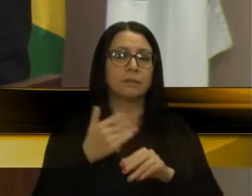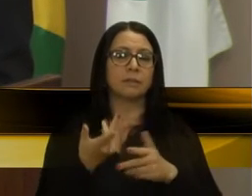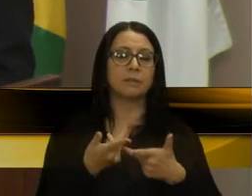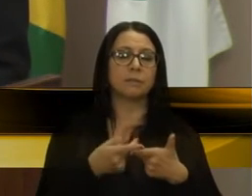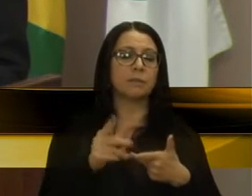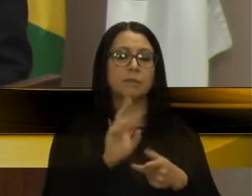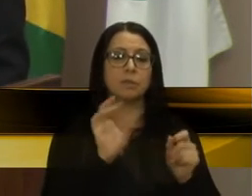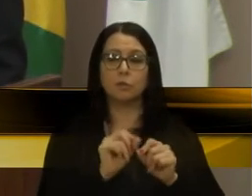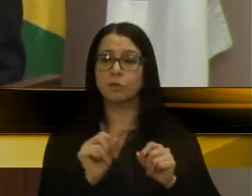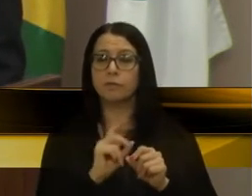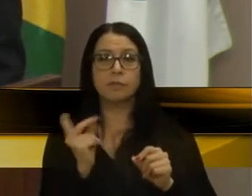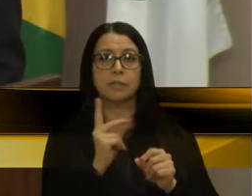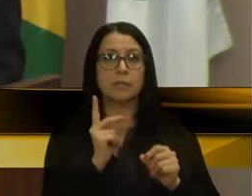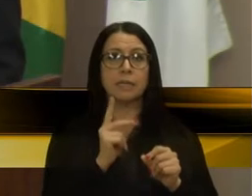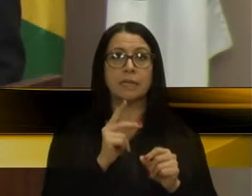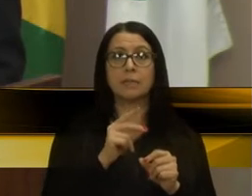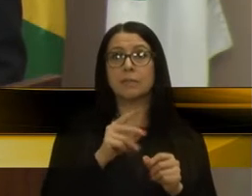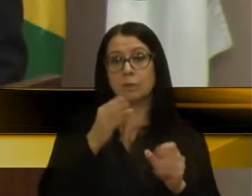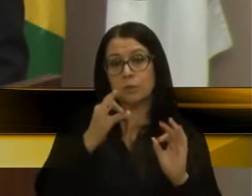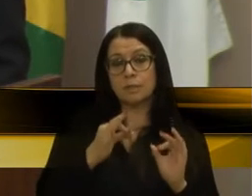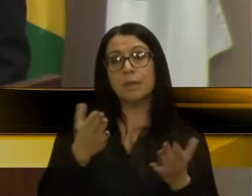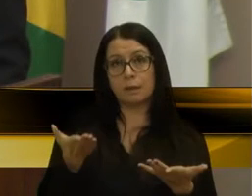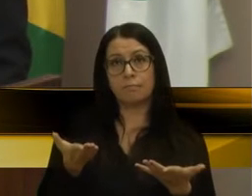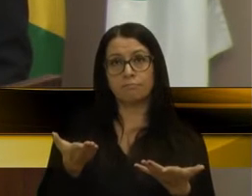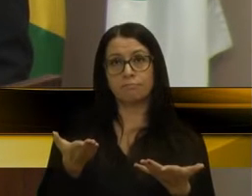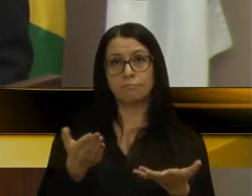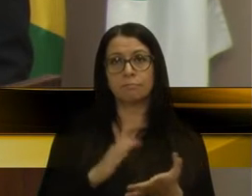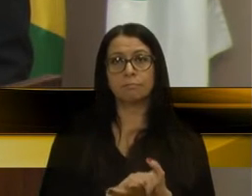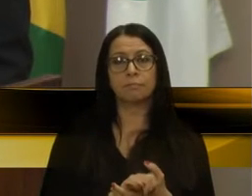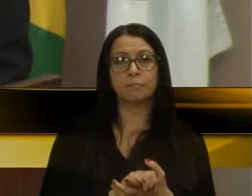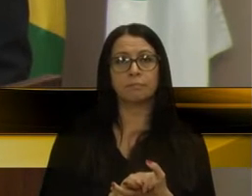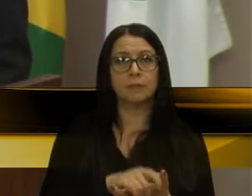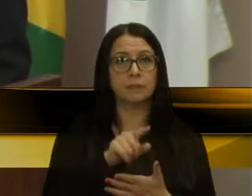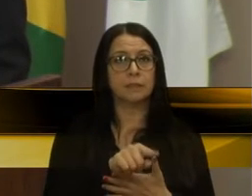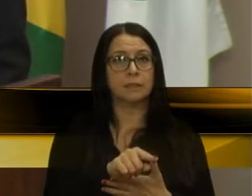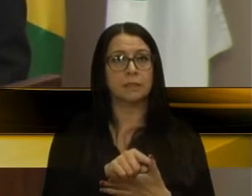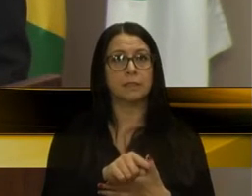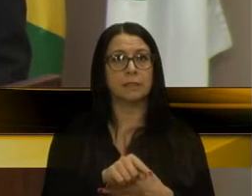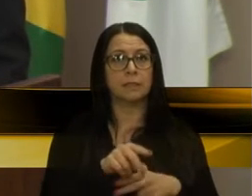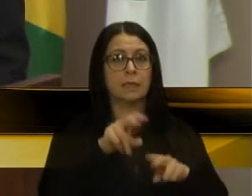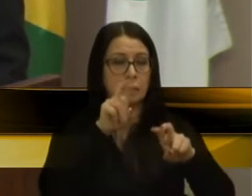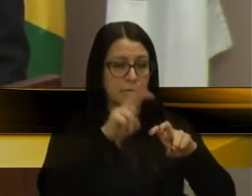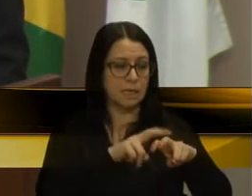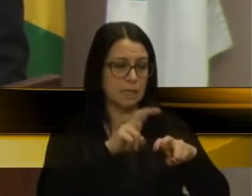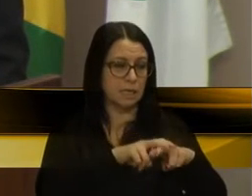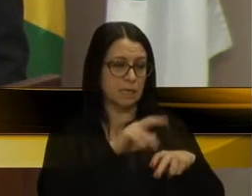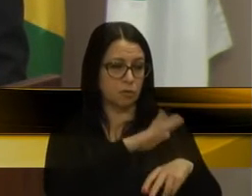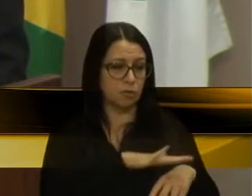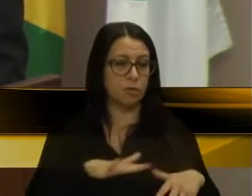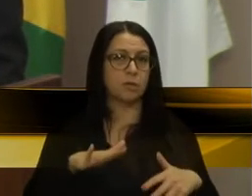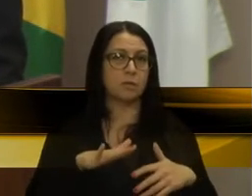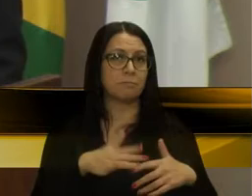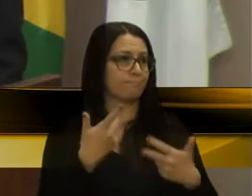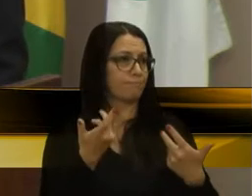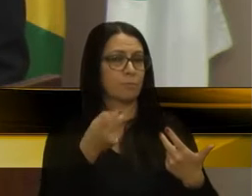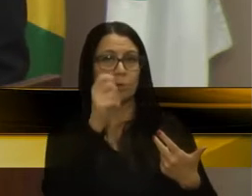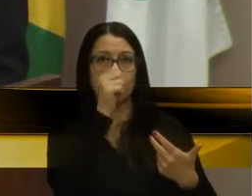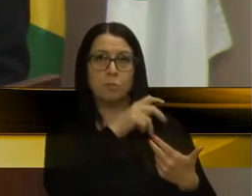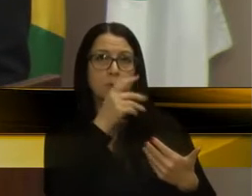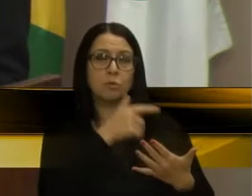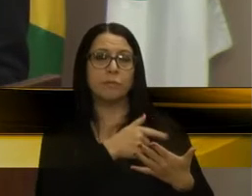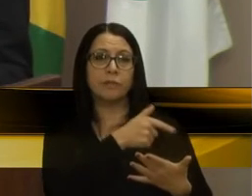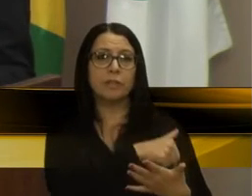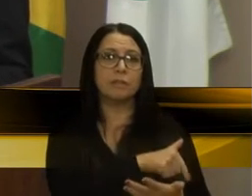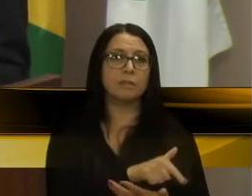impunidade. Cada vez mais a impunidade. Essa questão da cadeirinha é uma coisa absurda. Quer